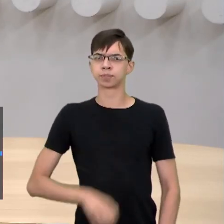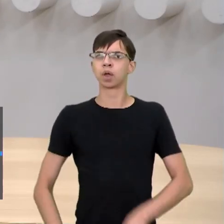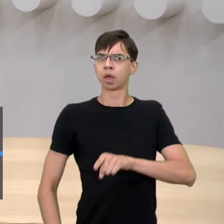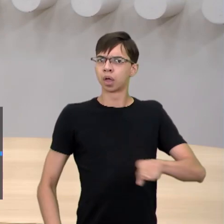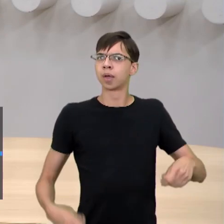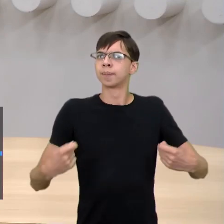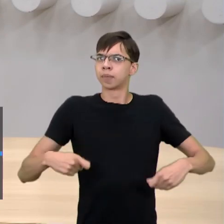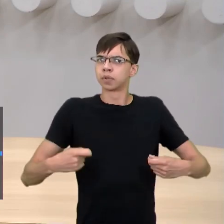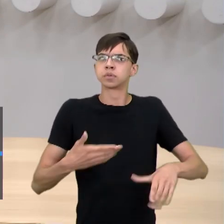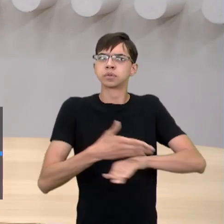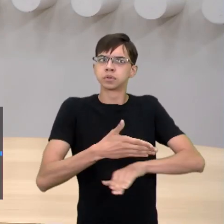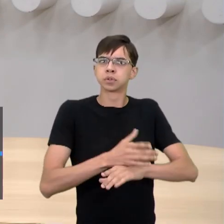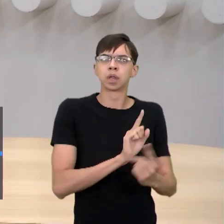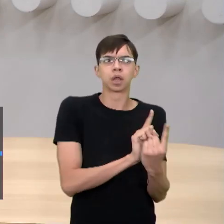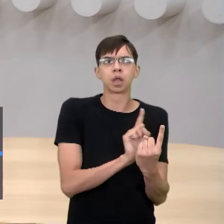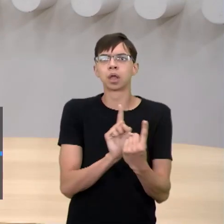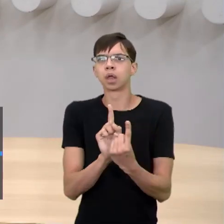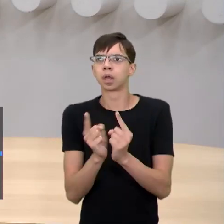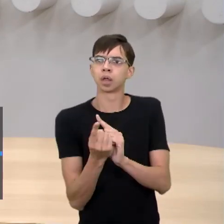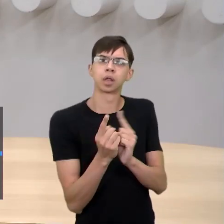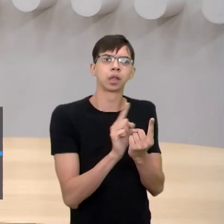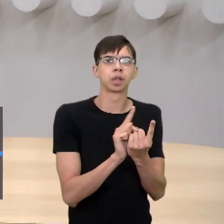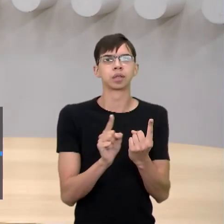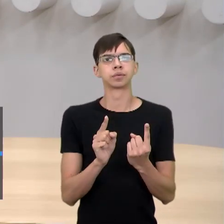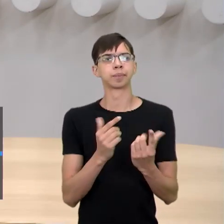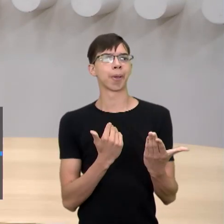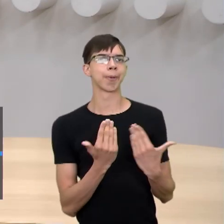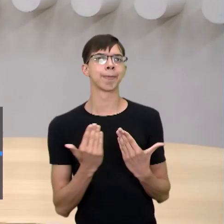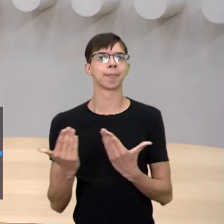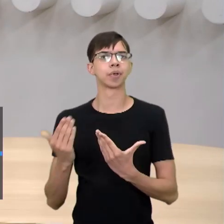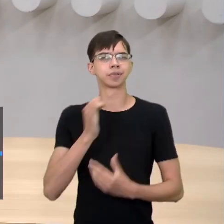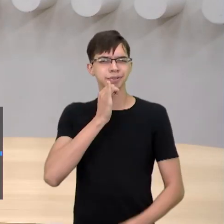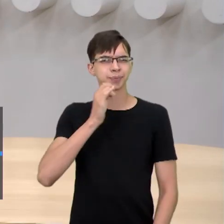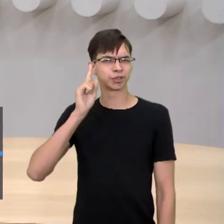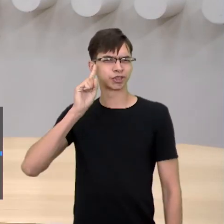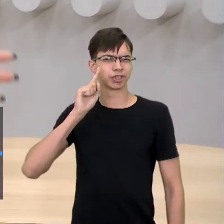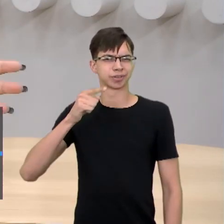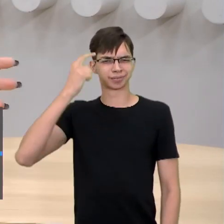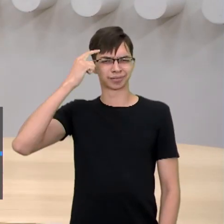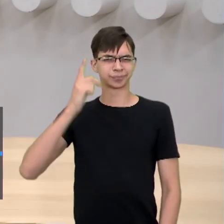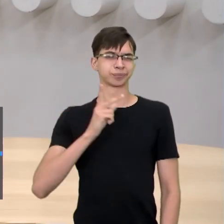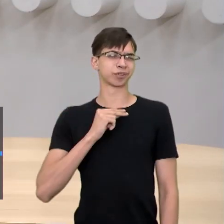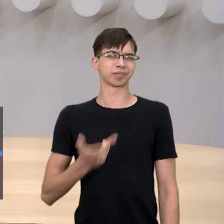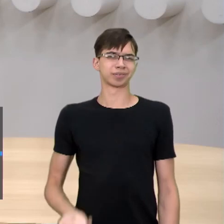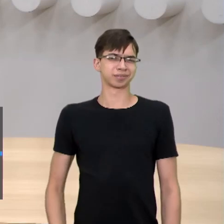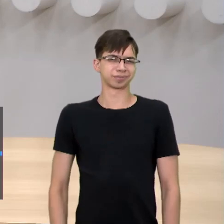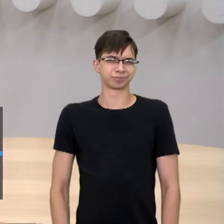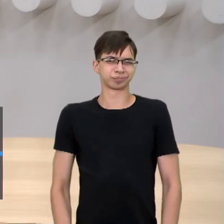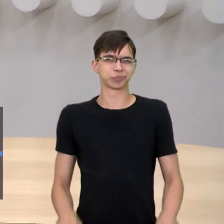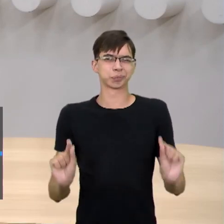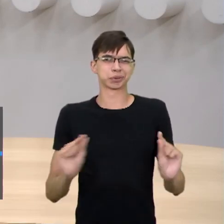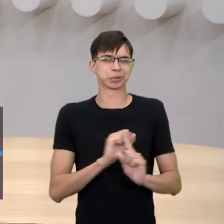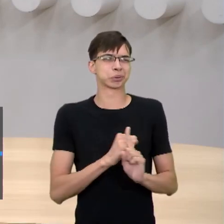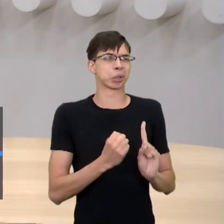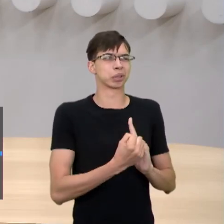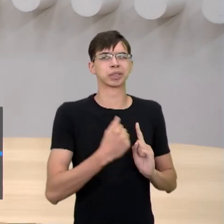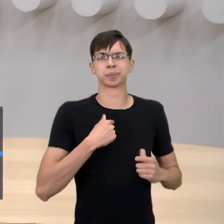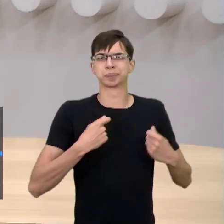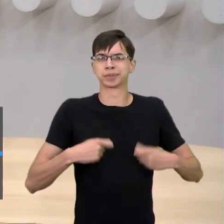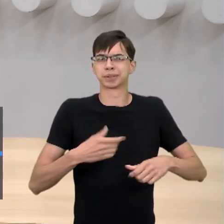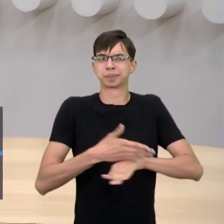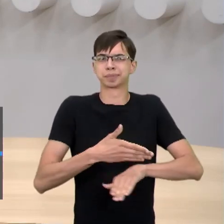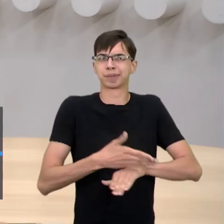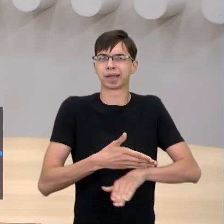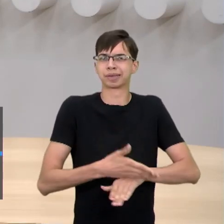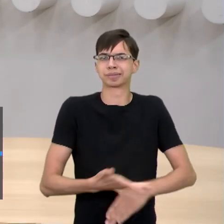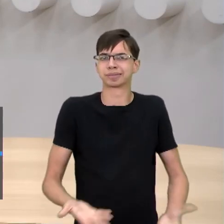No corriqueiro, no senso comum, tá lá, no dia a dia, quando você fala, você tá precisando socializar. Tá precisando socializar. O que a gente tá dizendo?